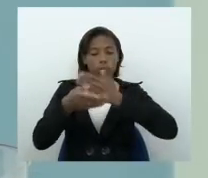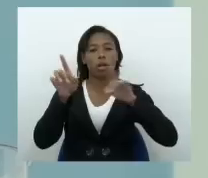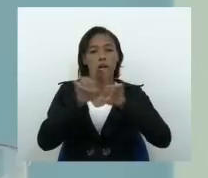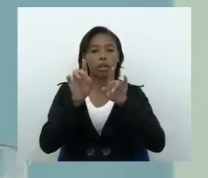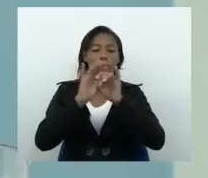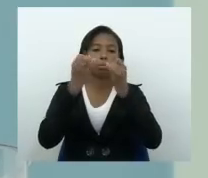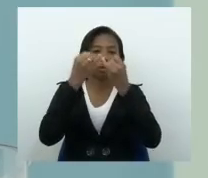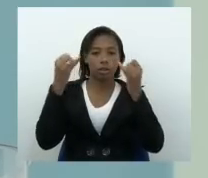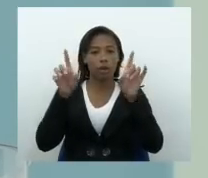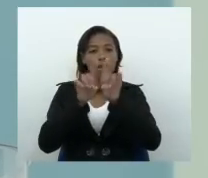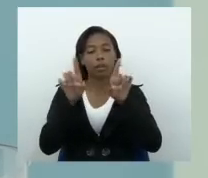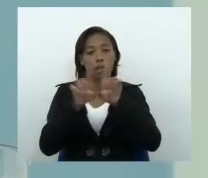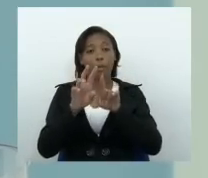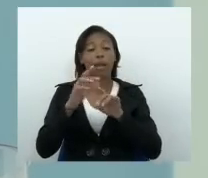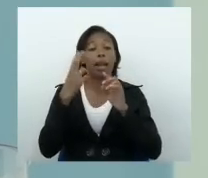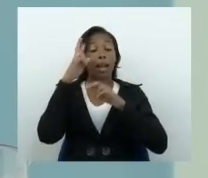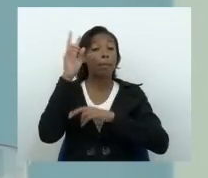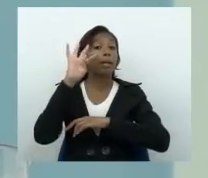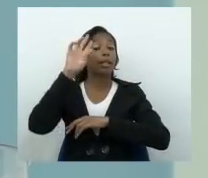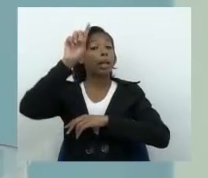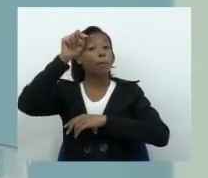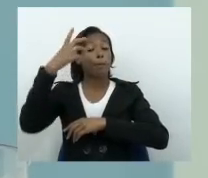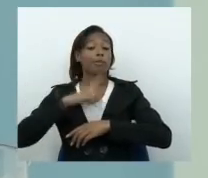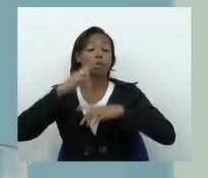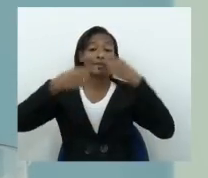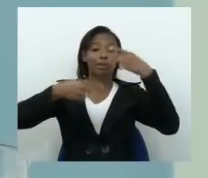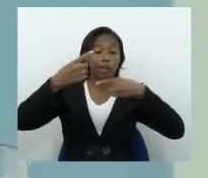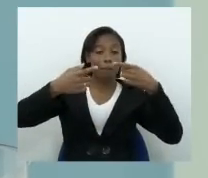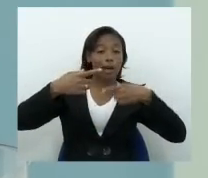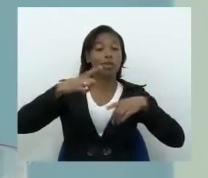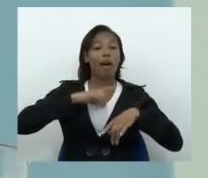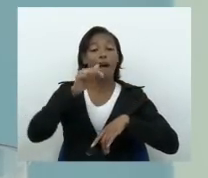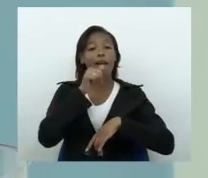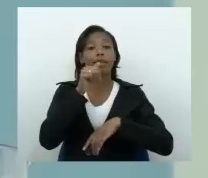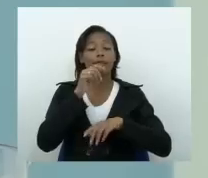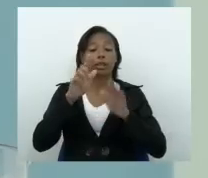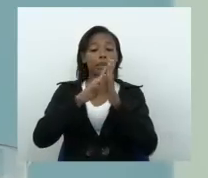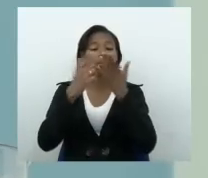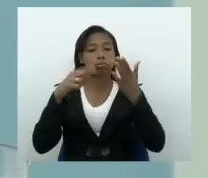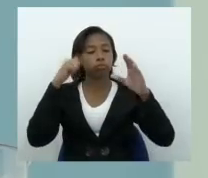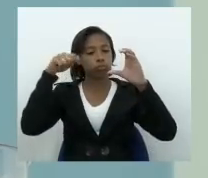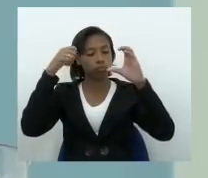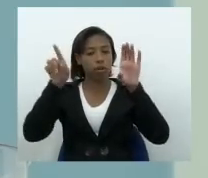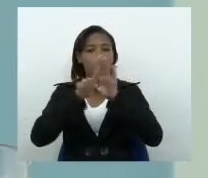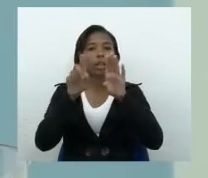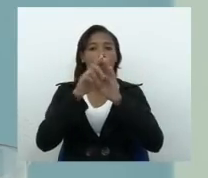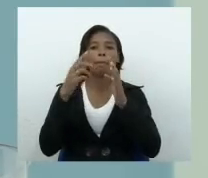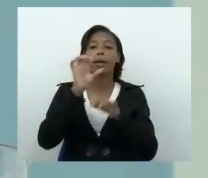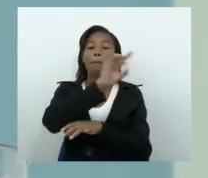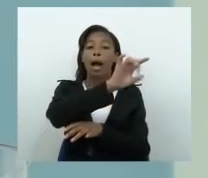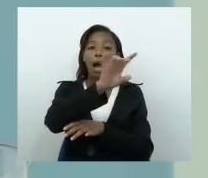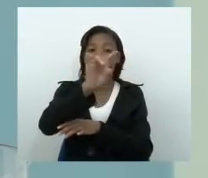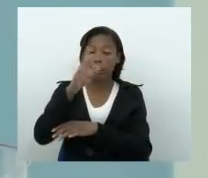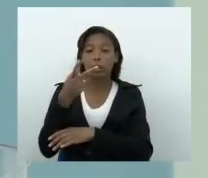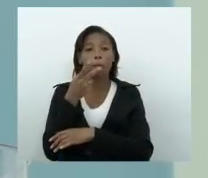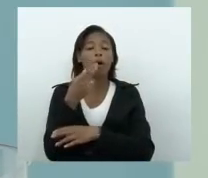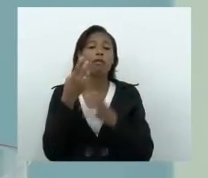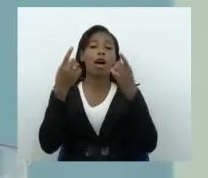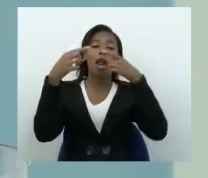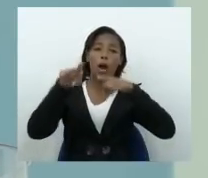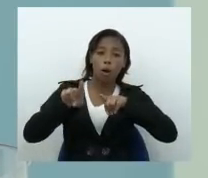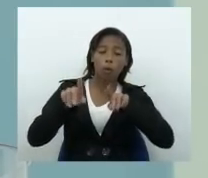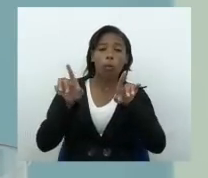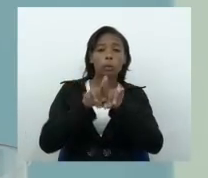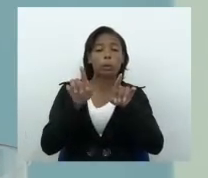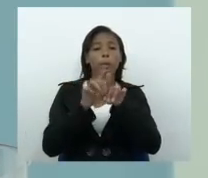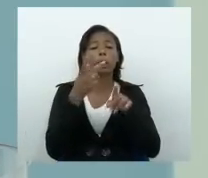sinal. Lembrar você que logo após o debate, nossa equipe de reportagem entrevistará os candidatos aqui para repercutir a avaliação